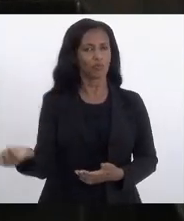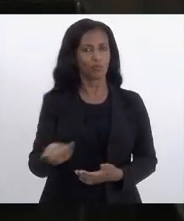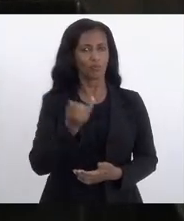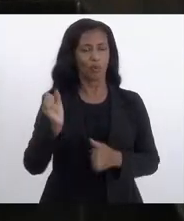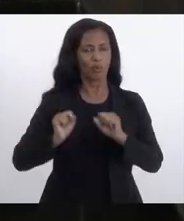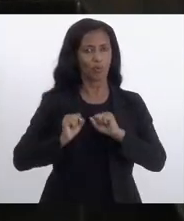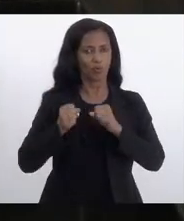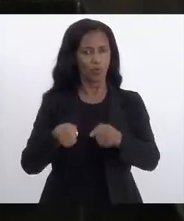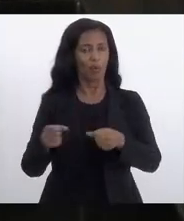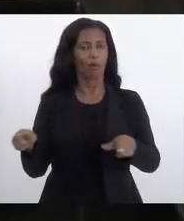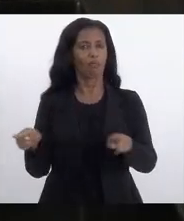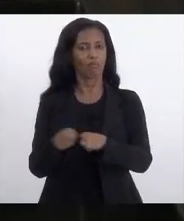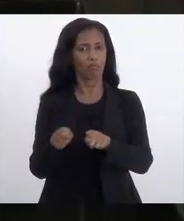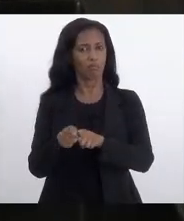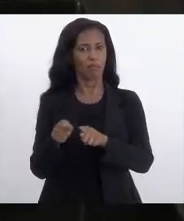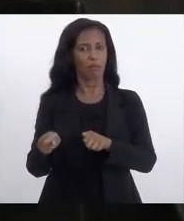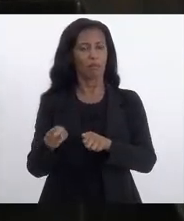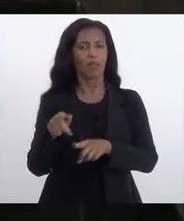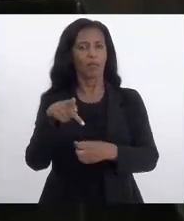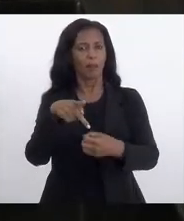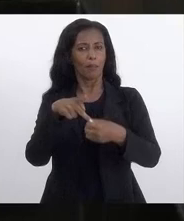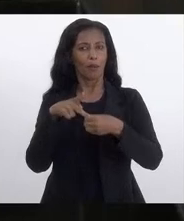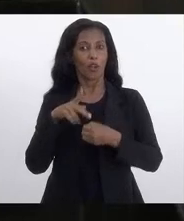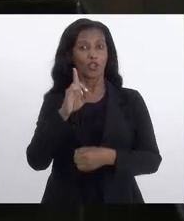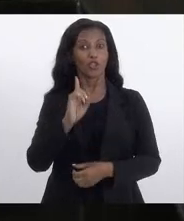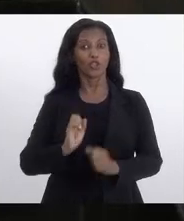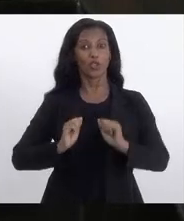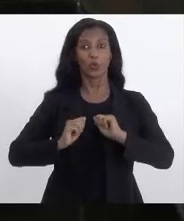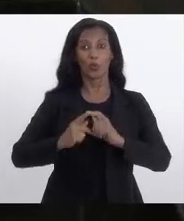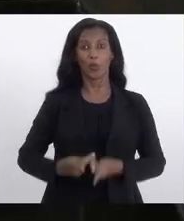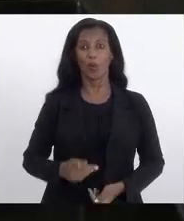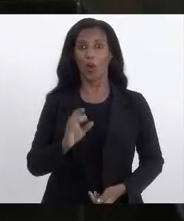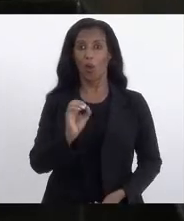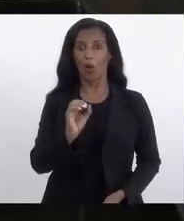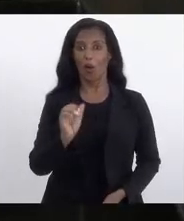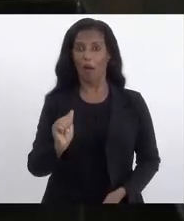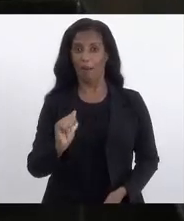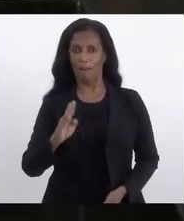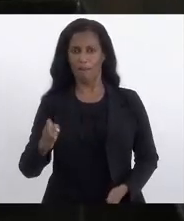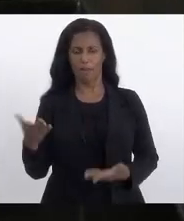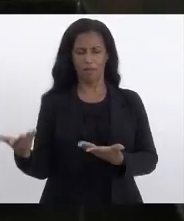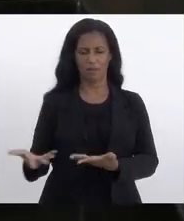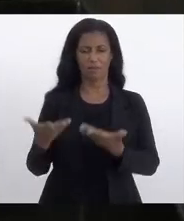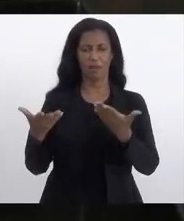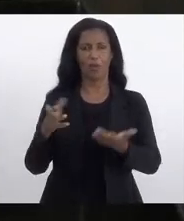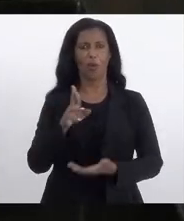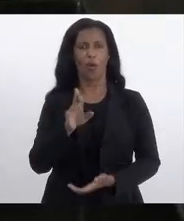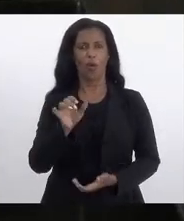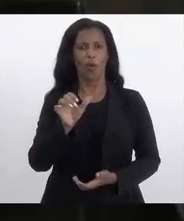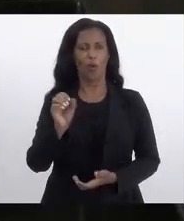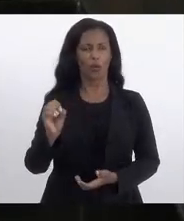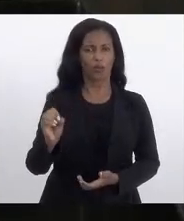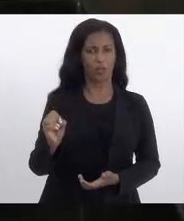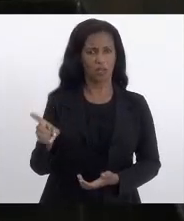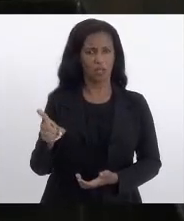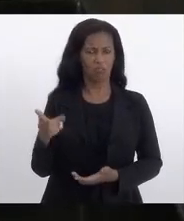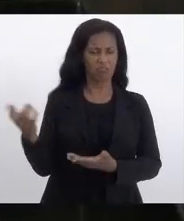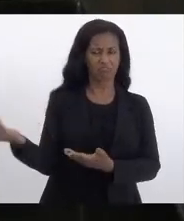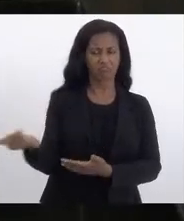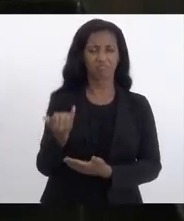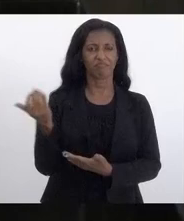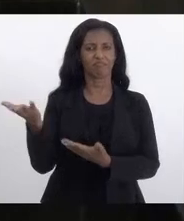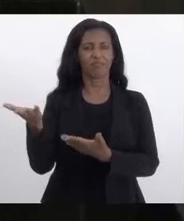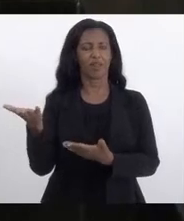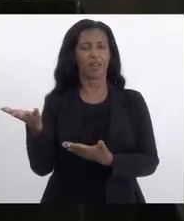que o esforço também da Procuradoria de Direitos Humanos da OAB, saúdo aqui o Dr. Rodrigo Mondego, que tem sido um baluarte